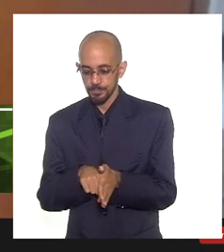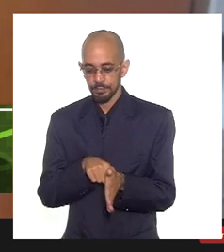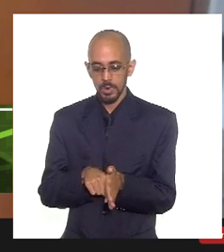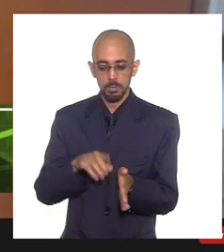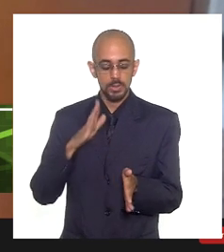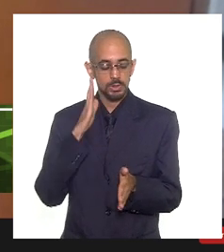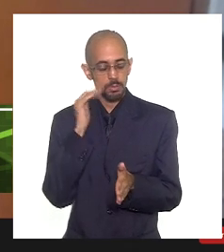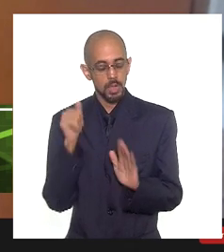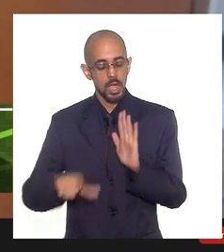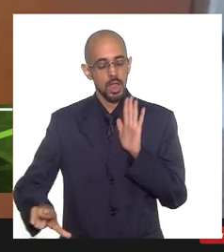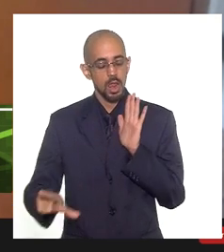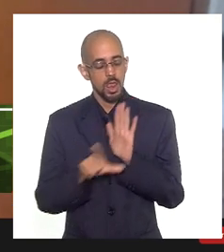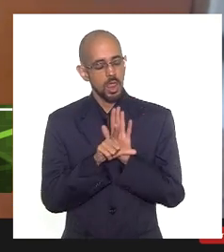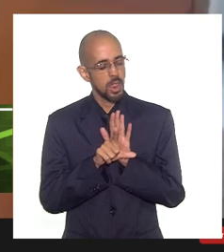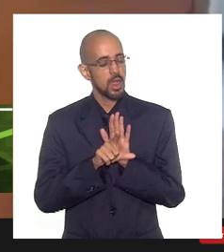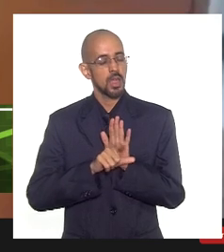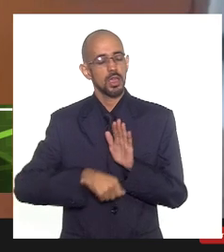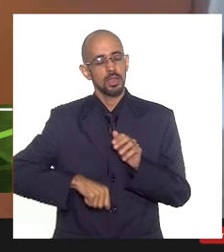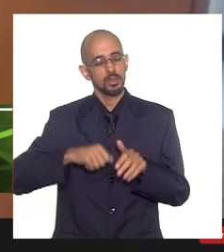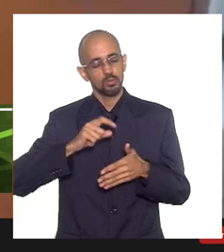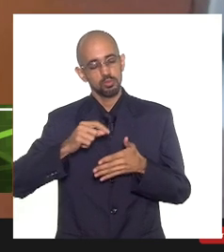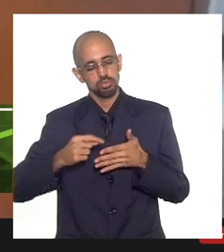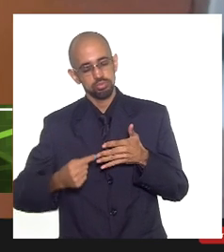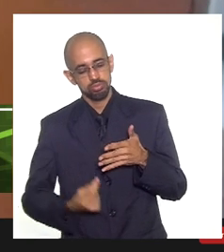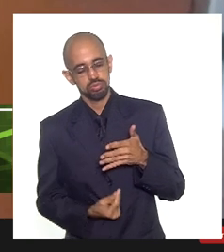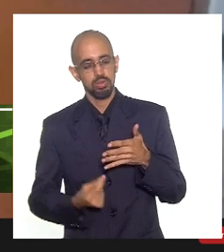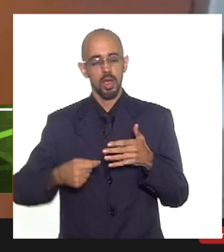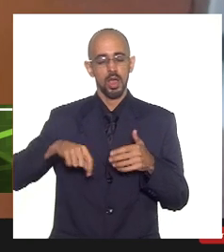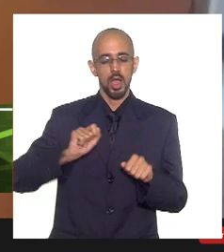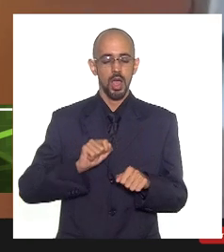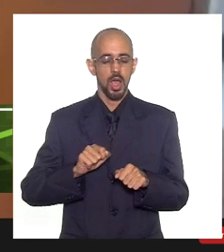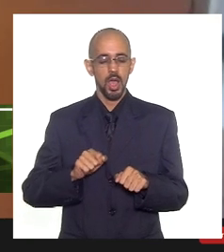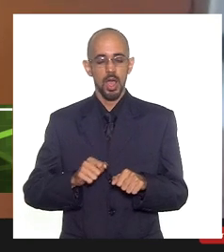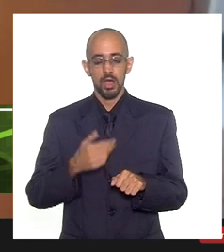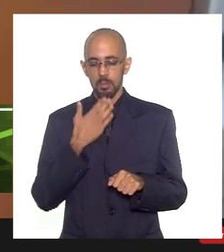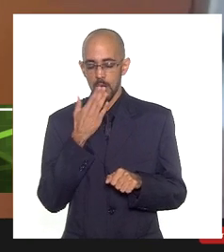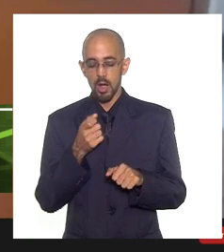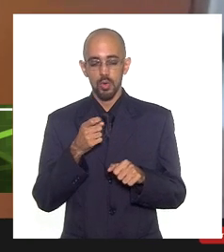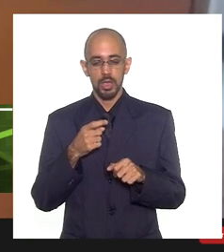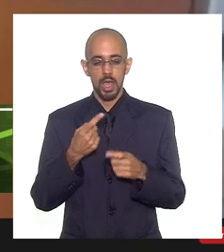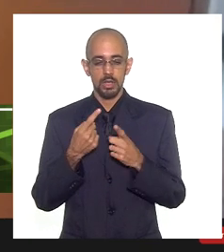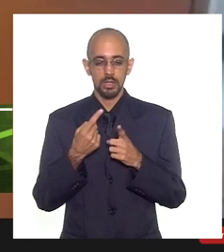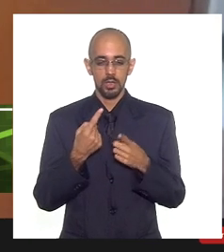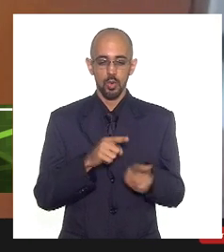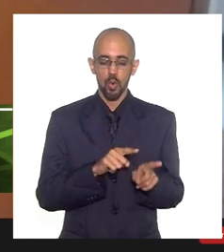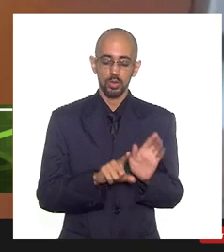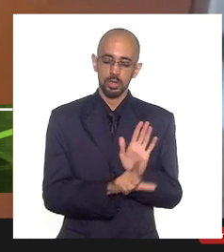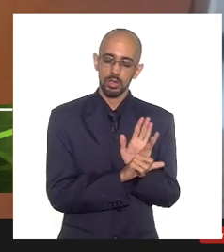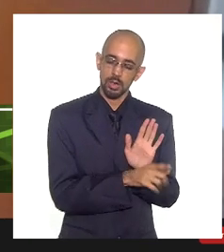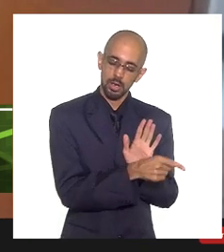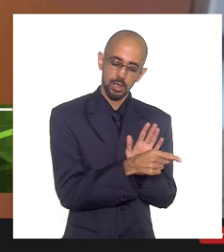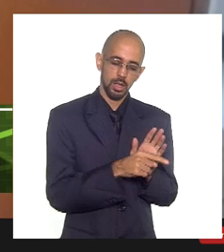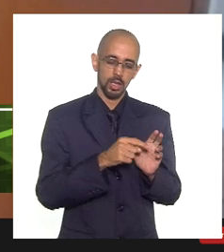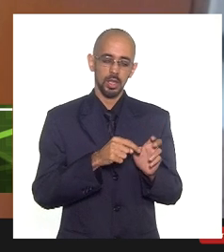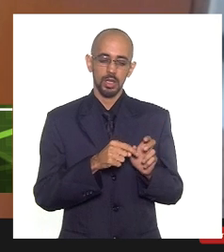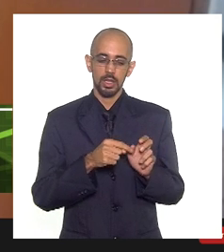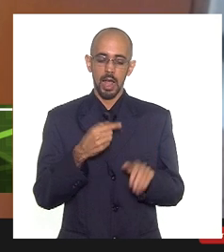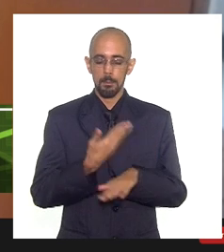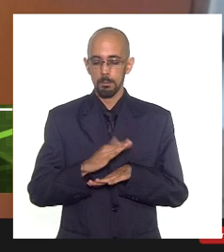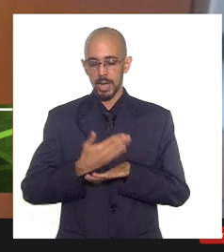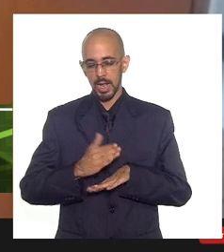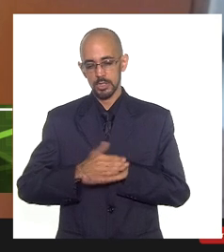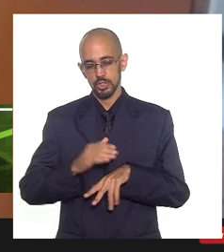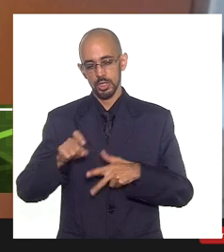legalidade conveniência oportunidade violação do regime de recuperação fiscal por parte dos órgãos que tem que